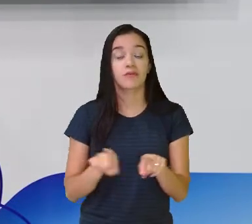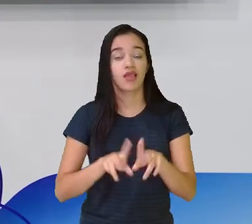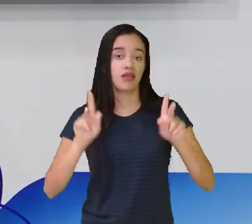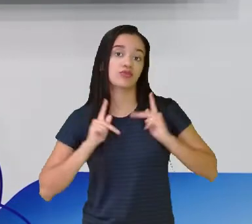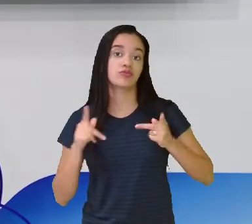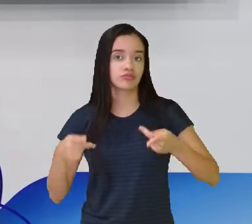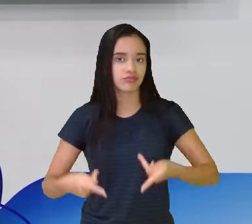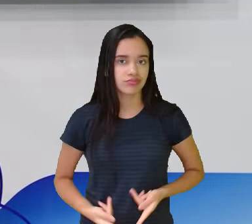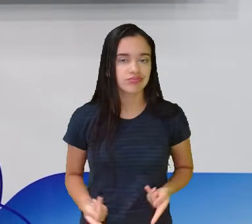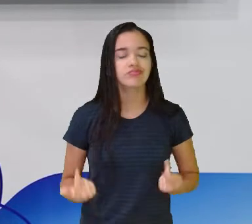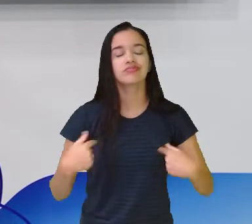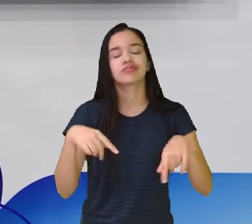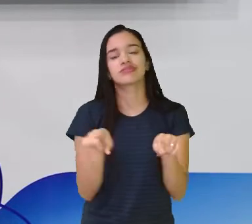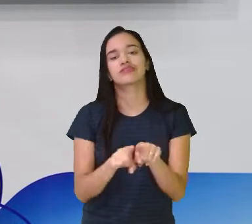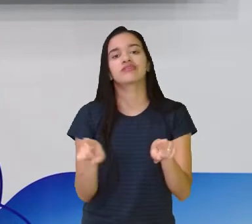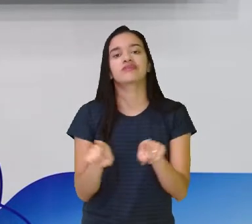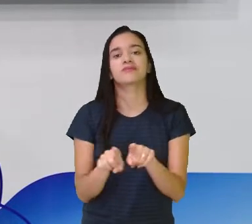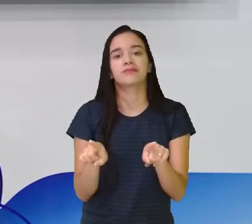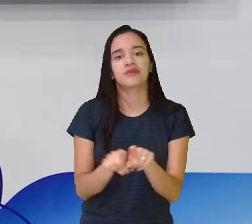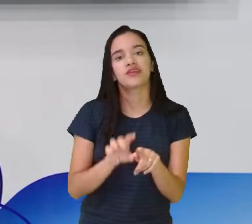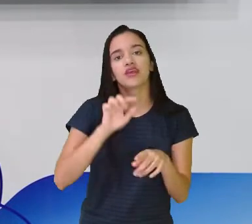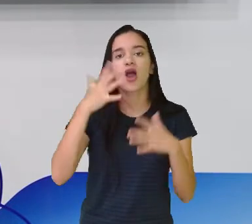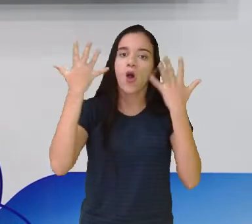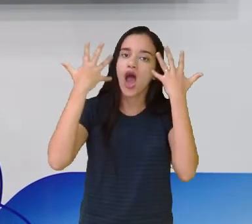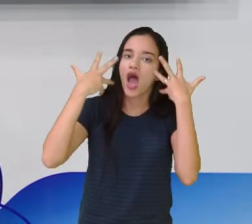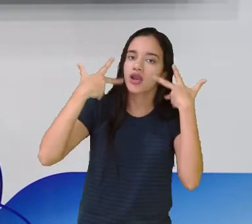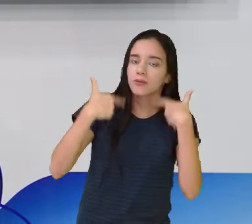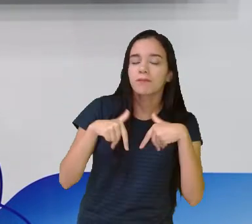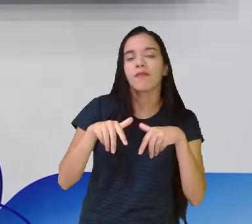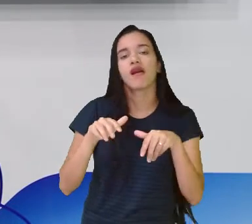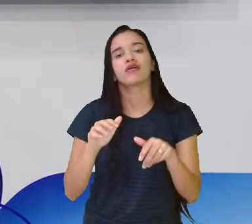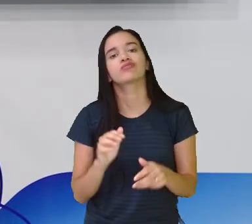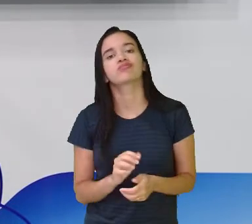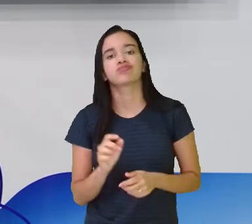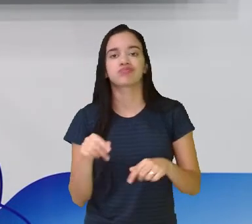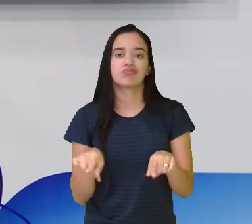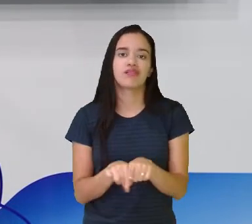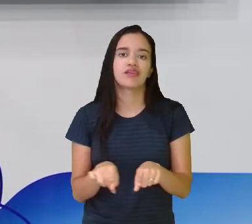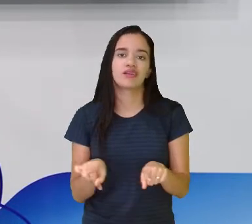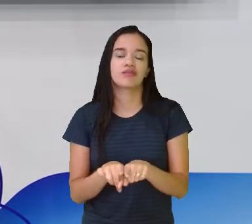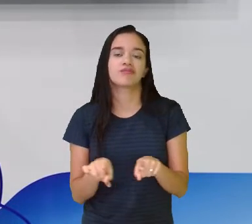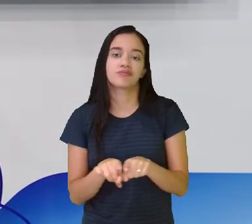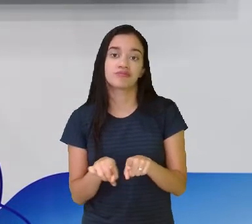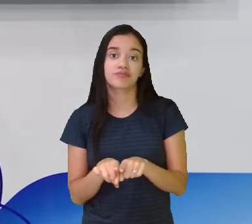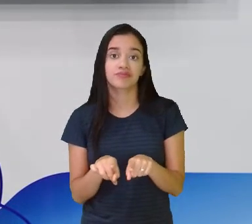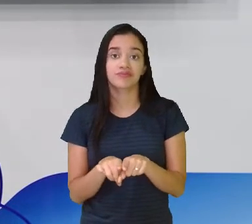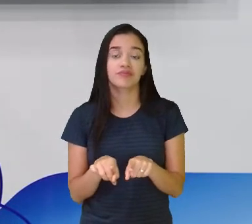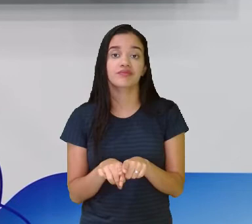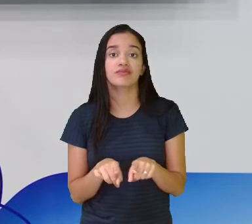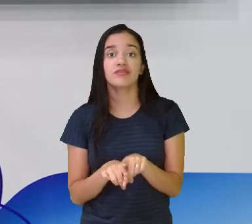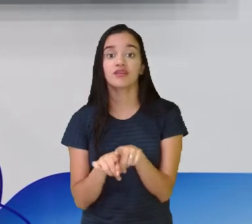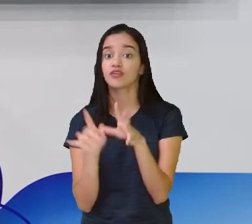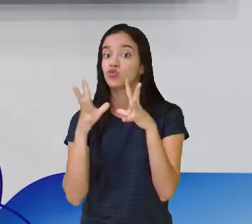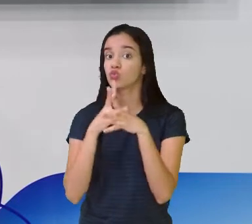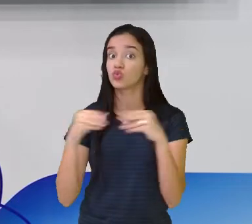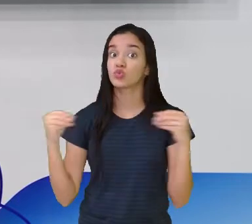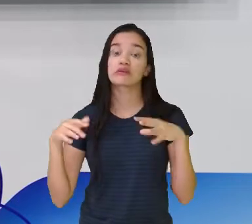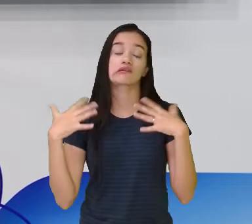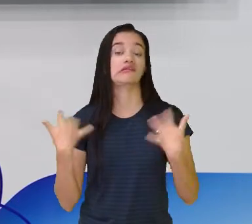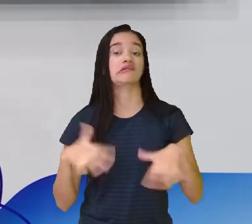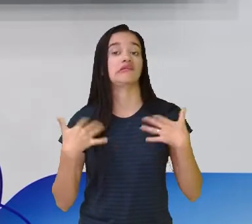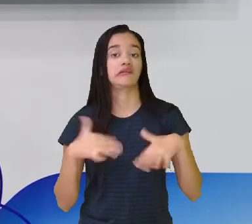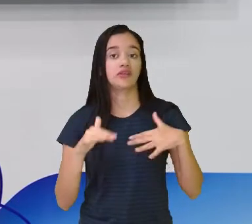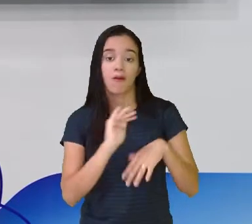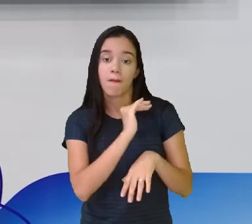humanos, traz prejuízo aos animais, que muitas vezes, inclusive, há casos de extinção. Vai